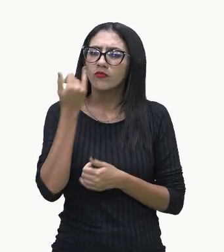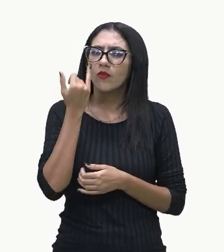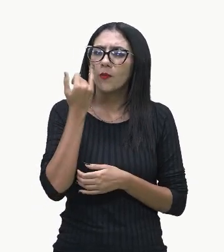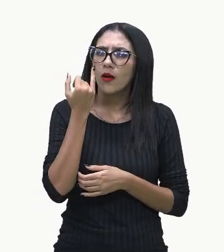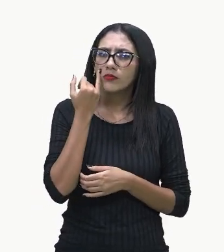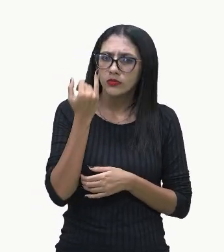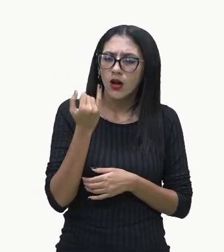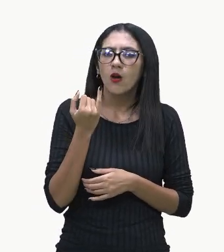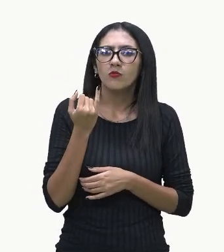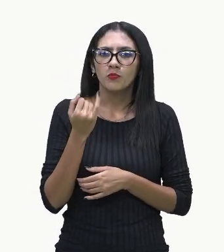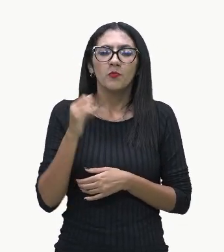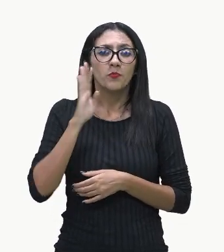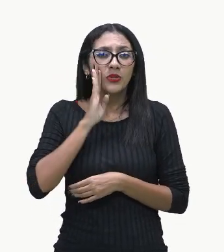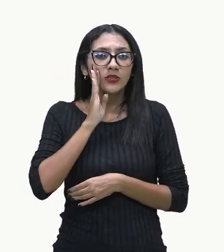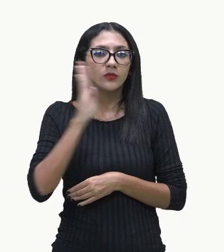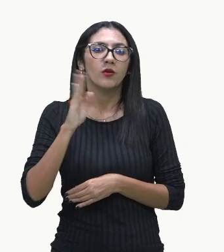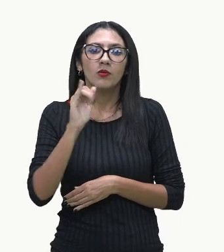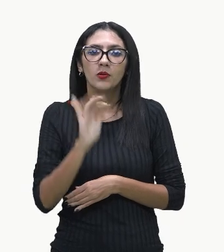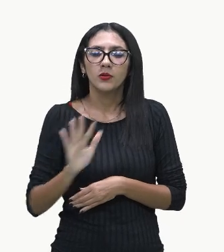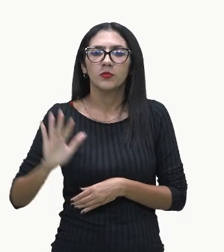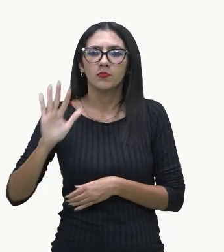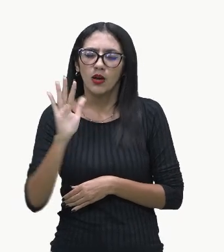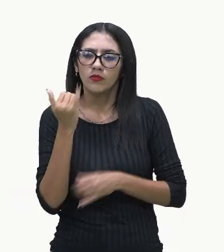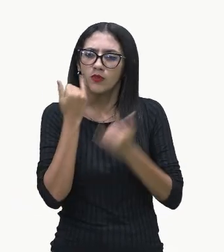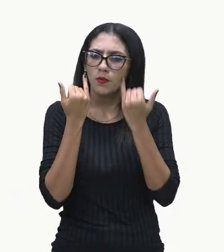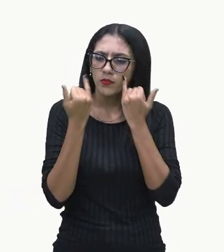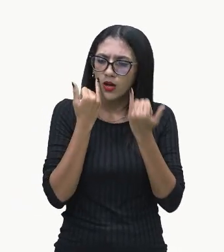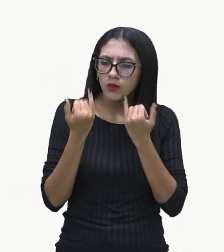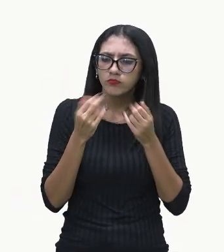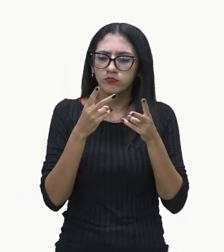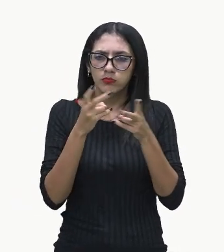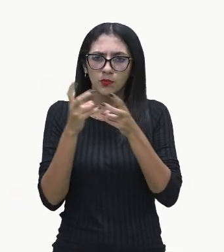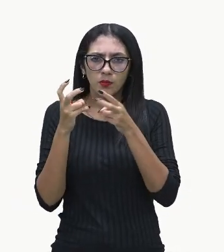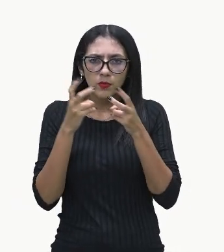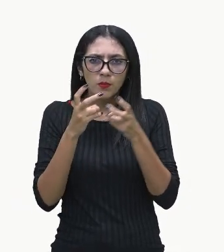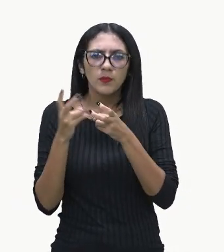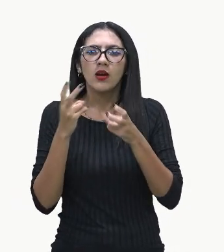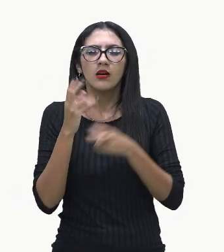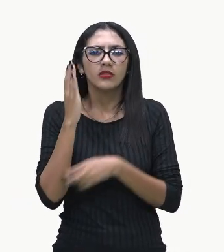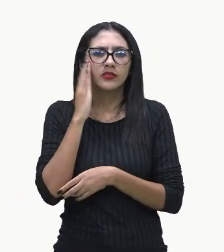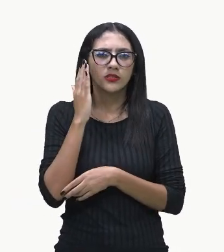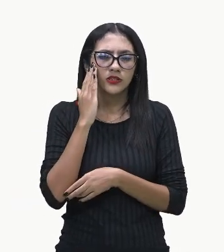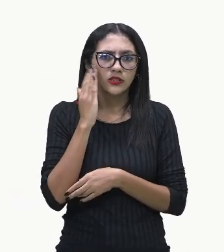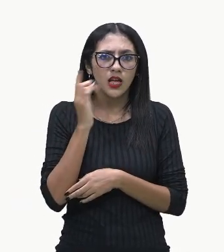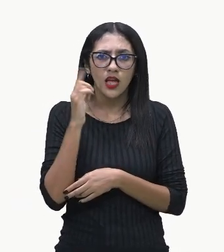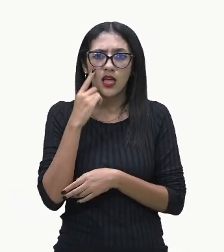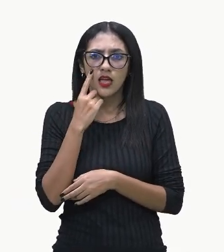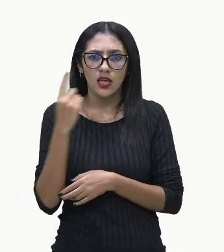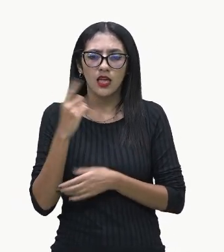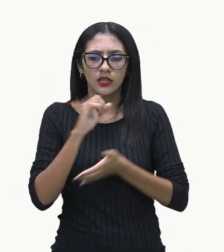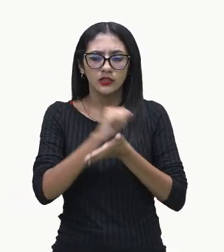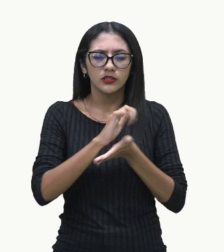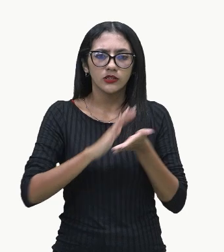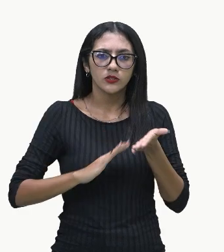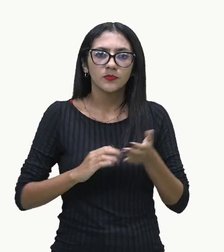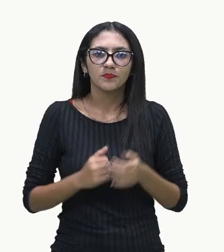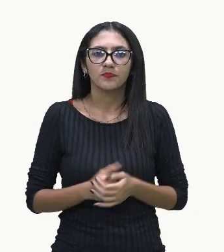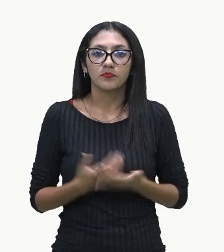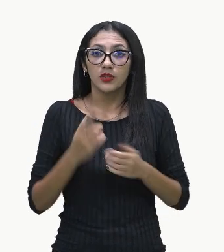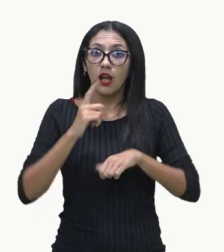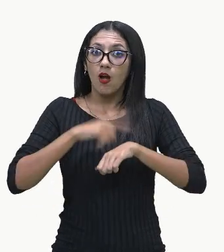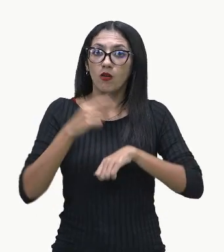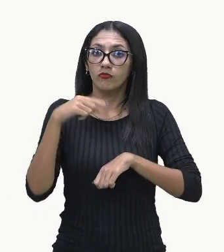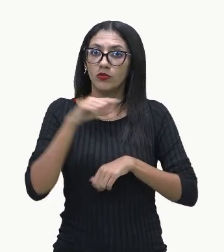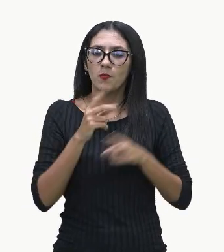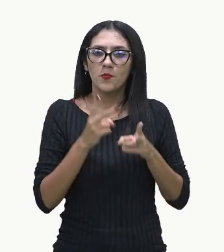os elementos identificados e você se deparar com um exercício desse, automaticamente você vai